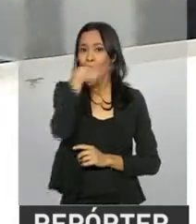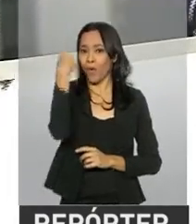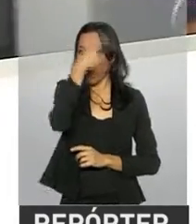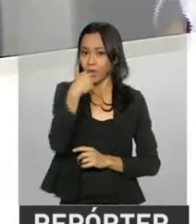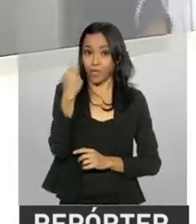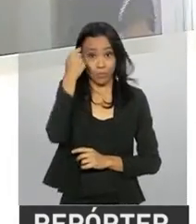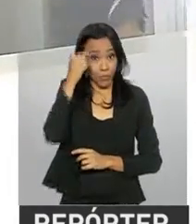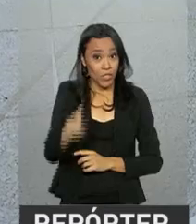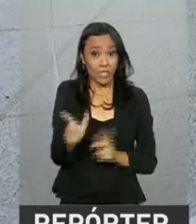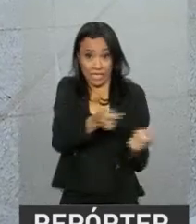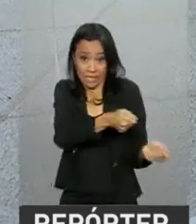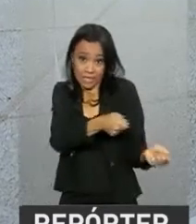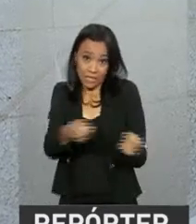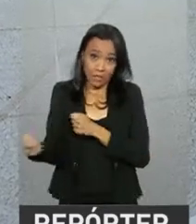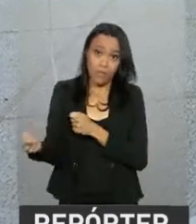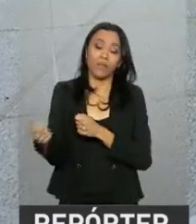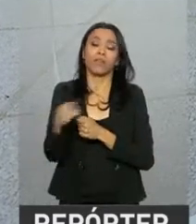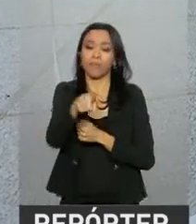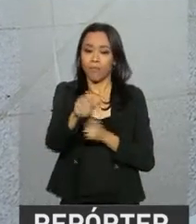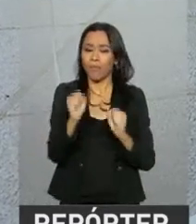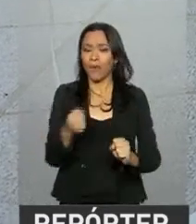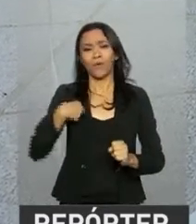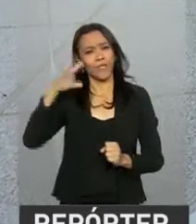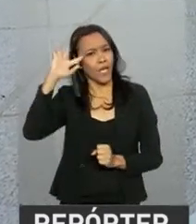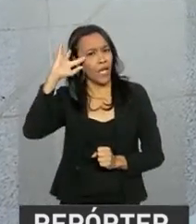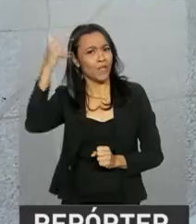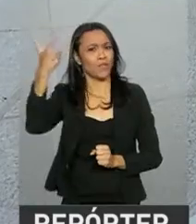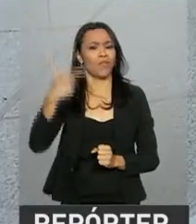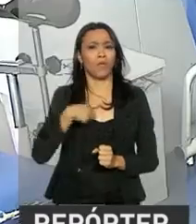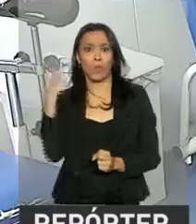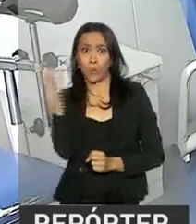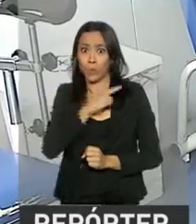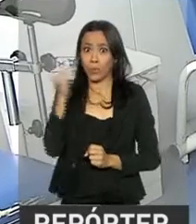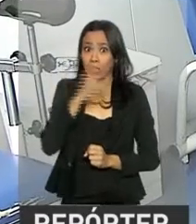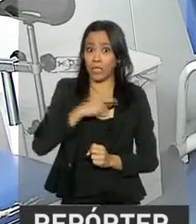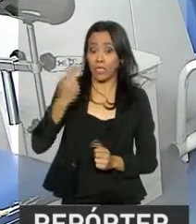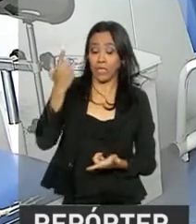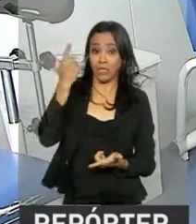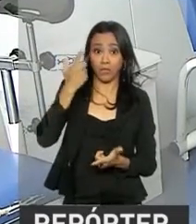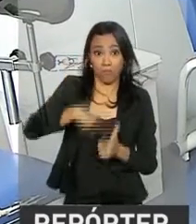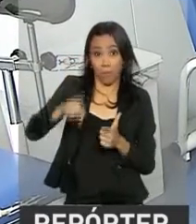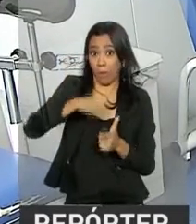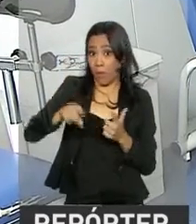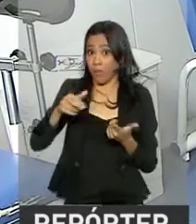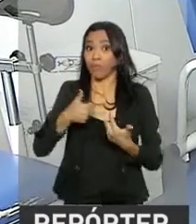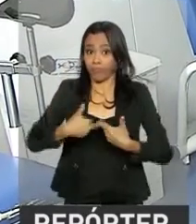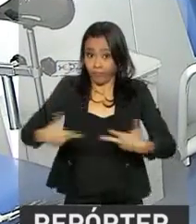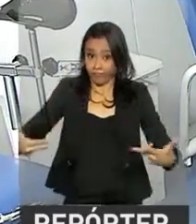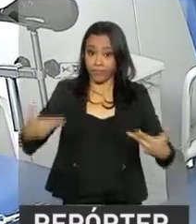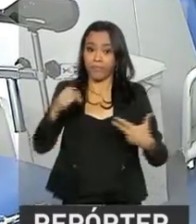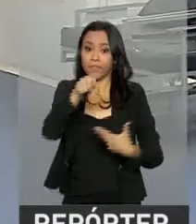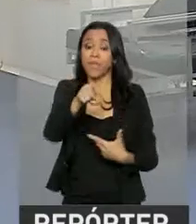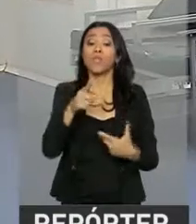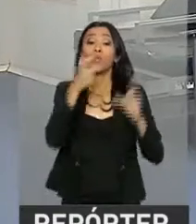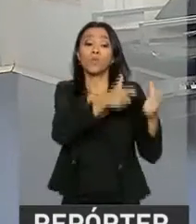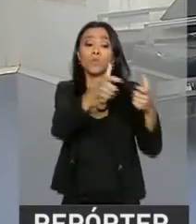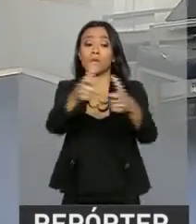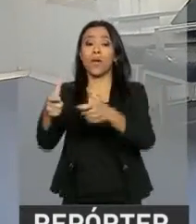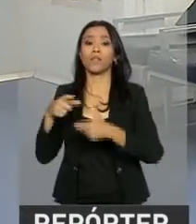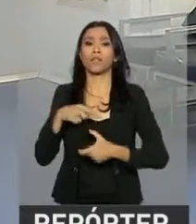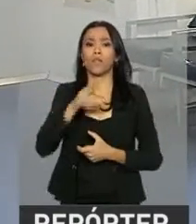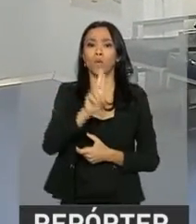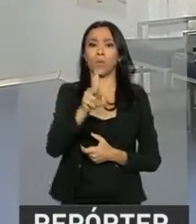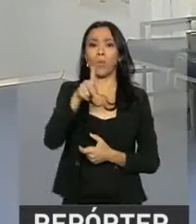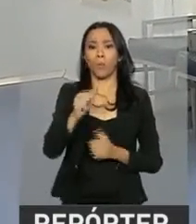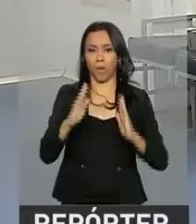dia sete dias por semana e podem resolver boa parte das urgências e emergências nas localidades com upas